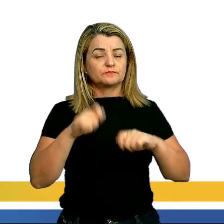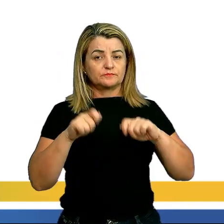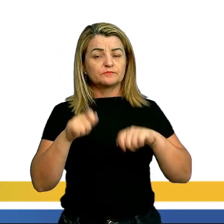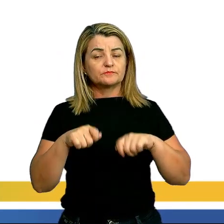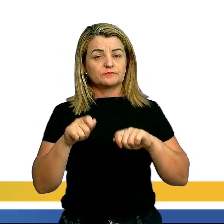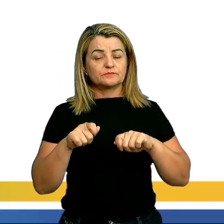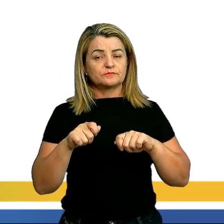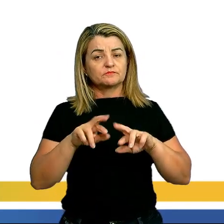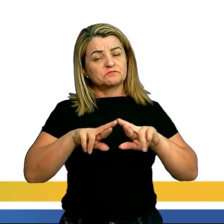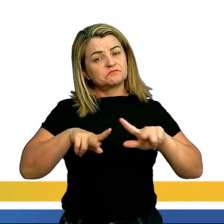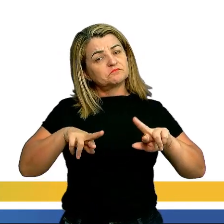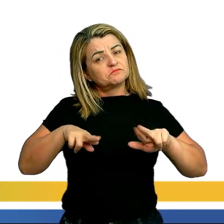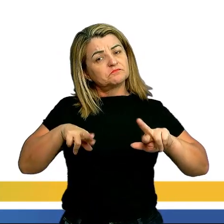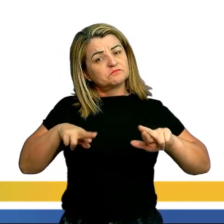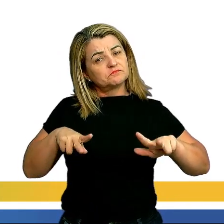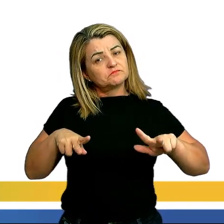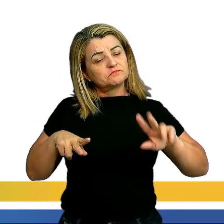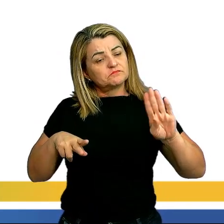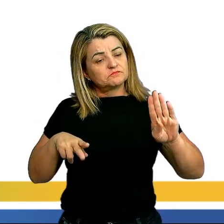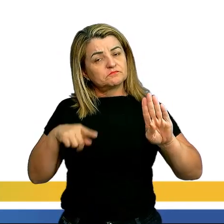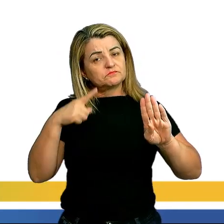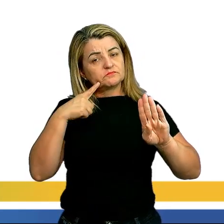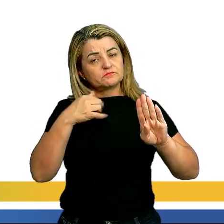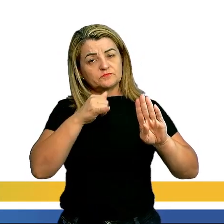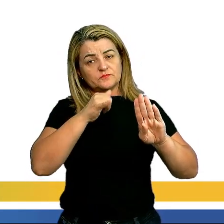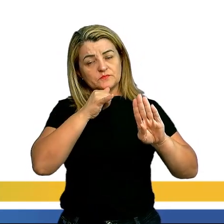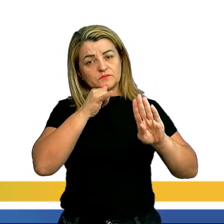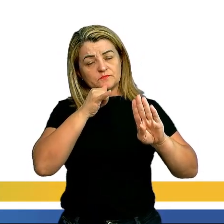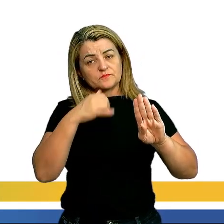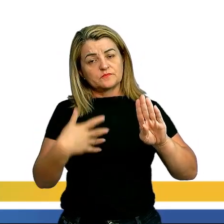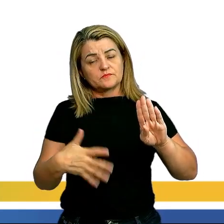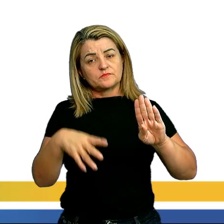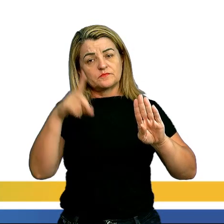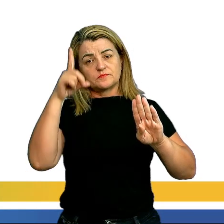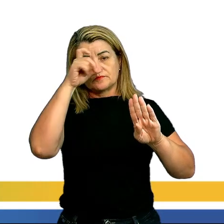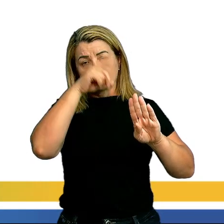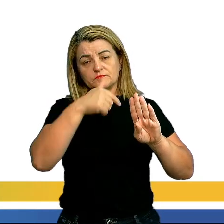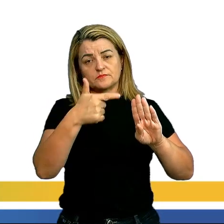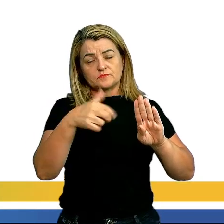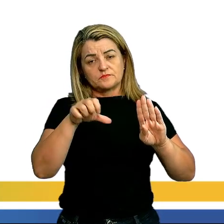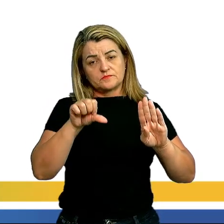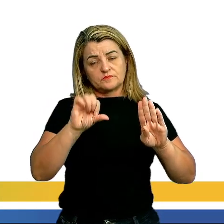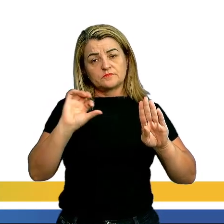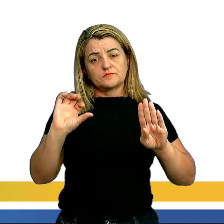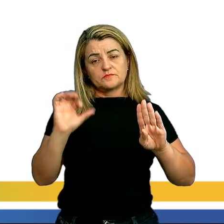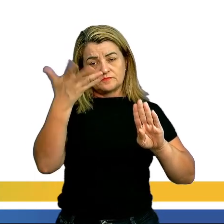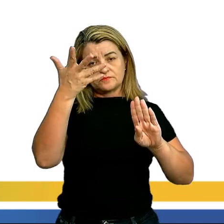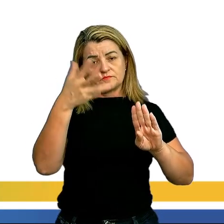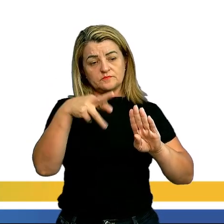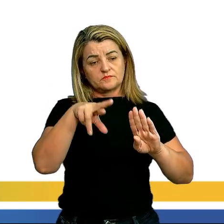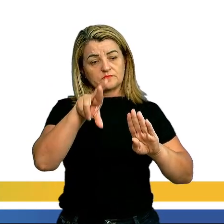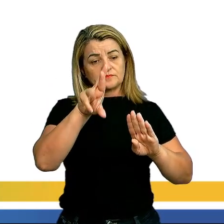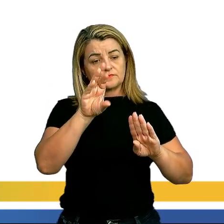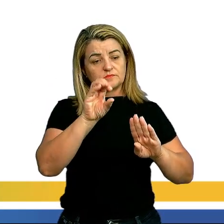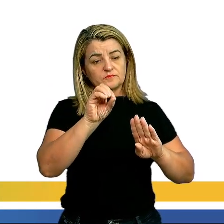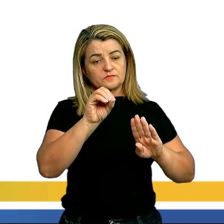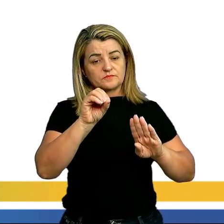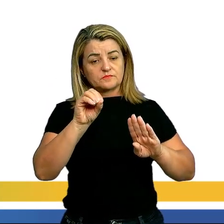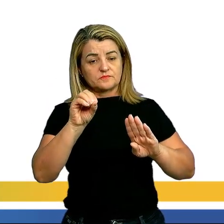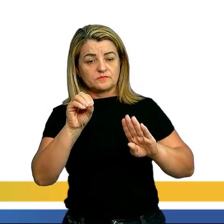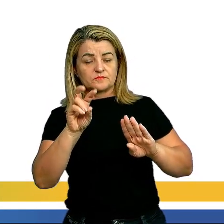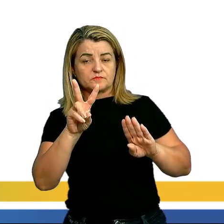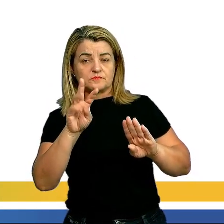possibilidade de destoantes, como a letra B, por exemplo, que vai dizer que a crise de 29 foi solucionada pelo Roosevelt, que criou medidas